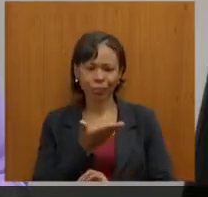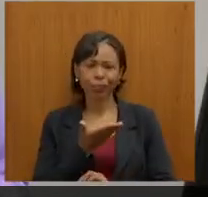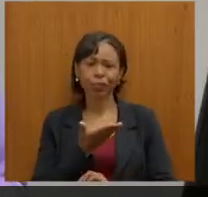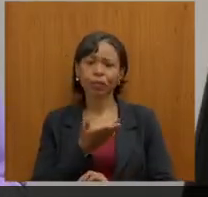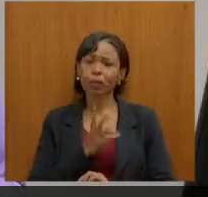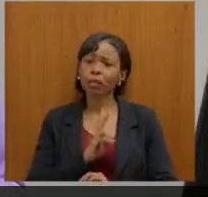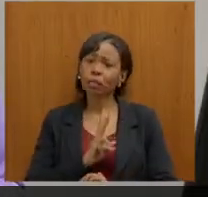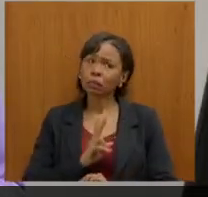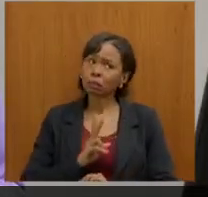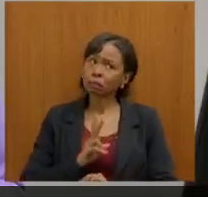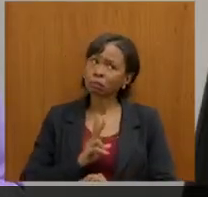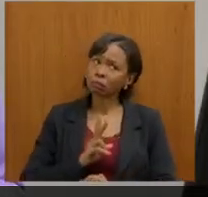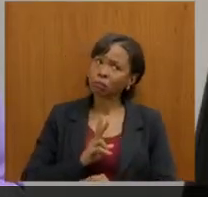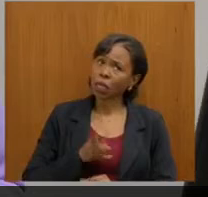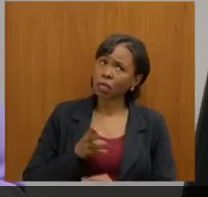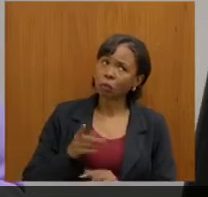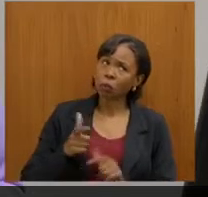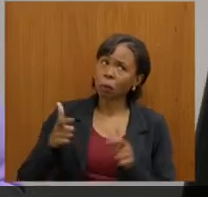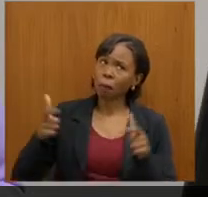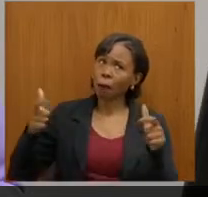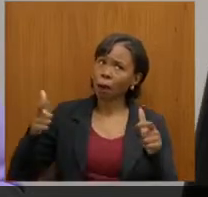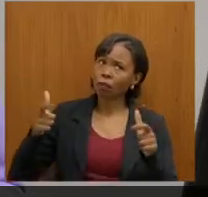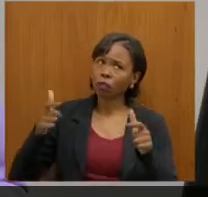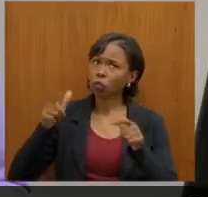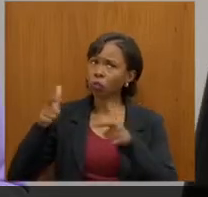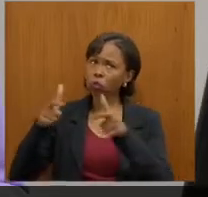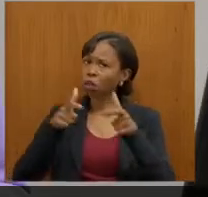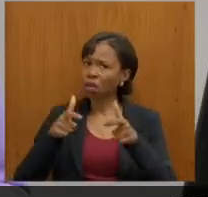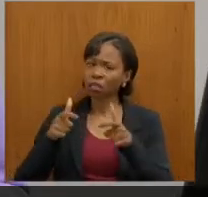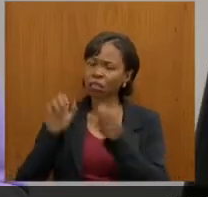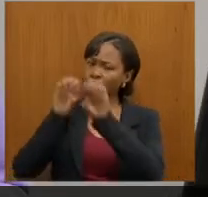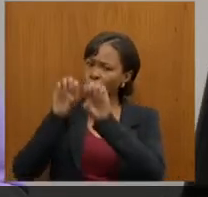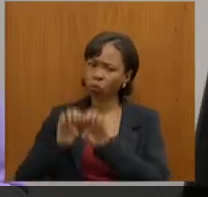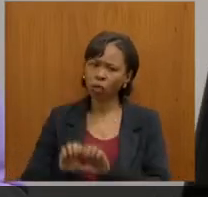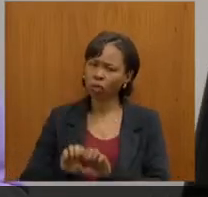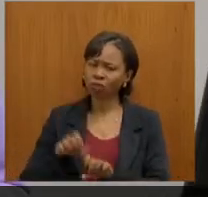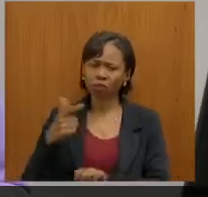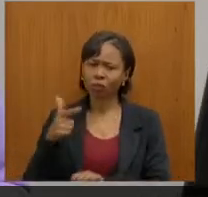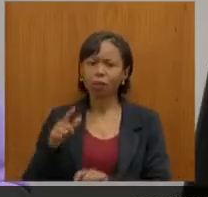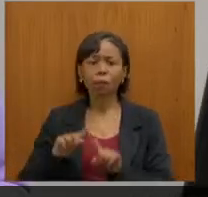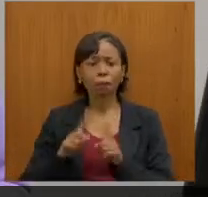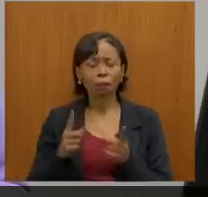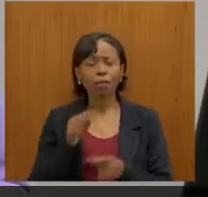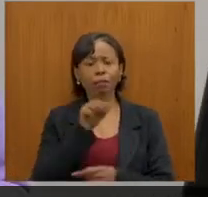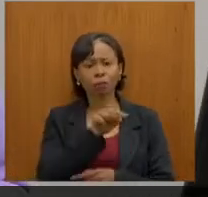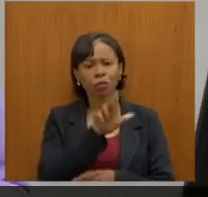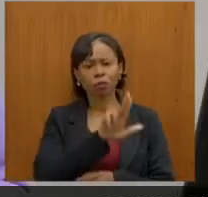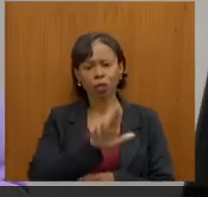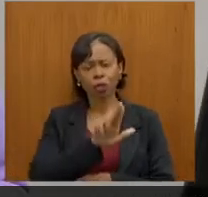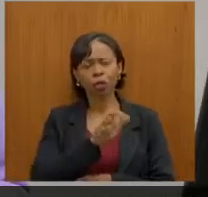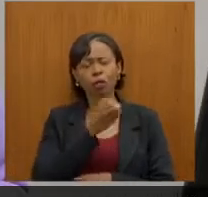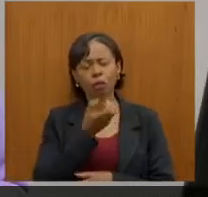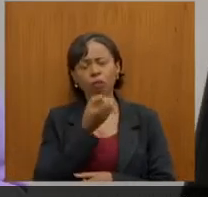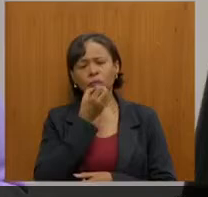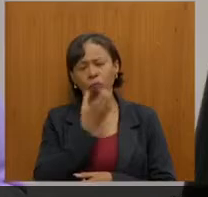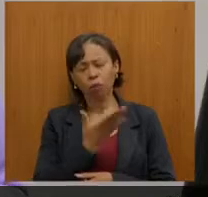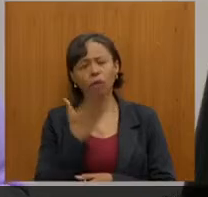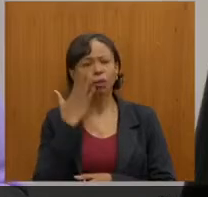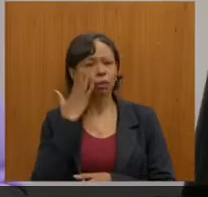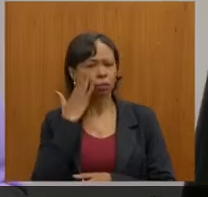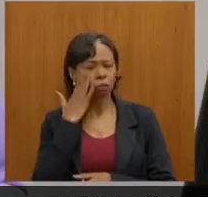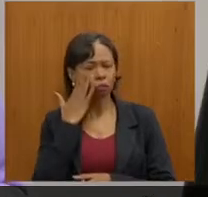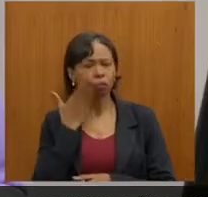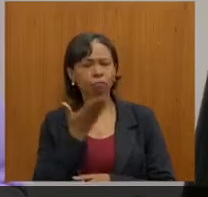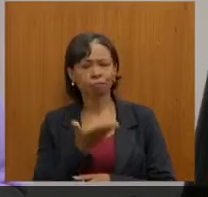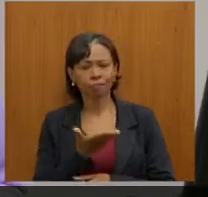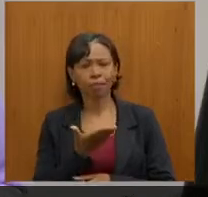recorrente né as falas de regiões mais estruturados mas a gente fica feliz de saber e temos aí também onde espelhar para